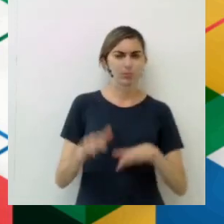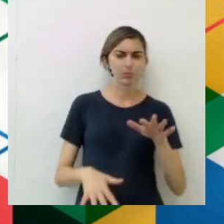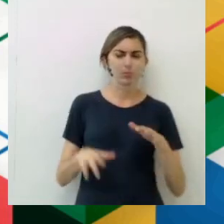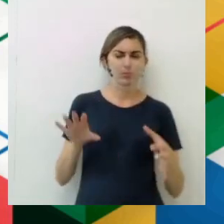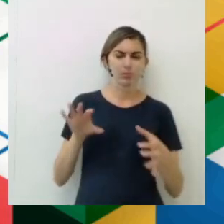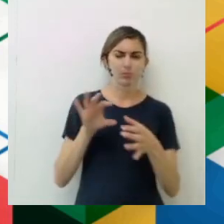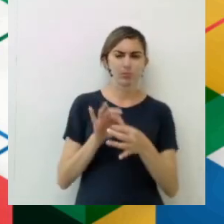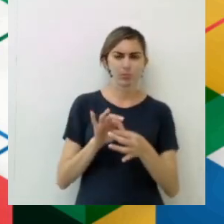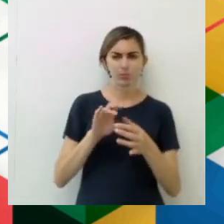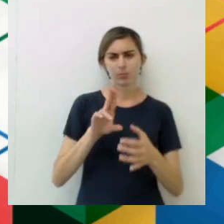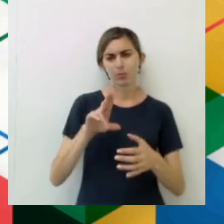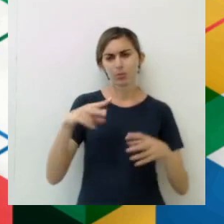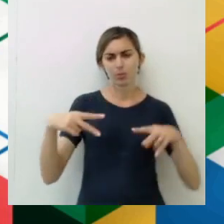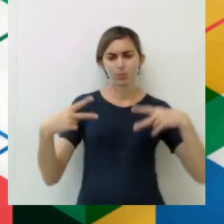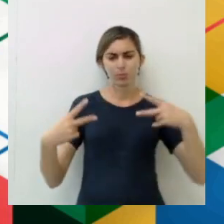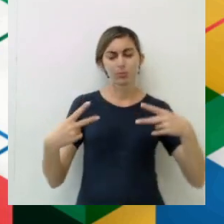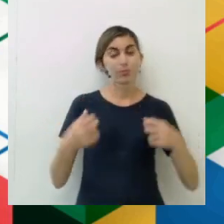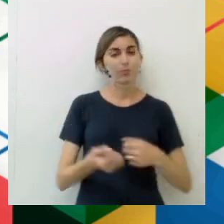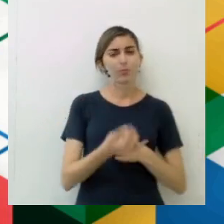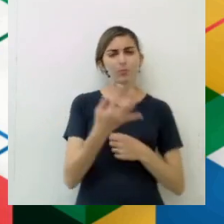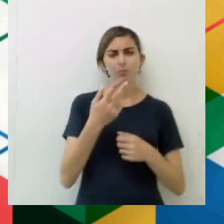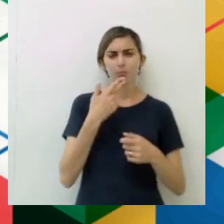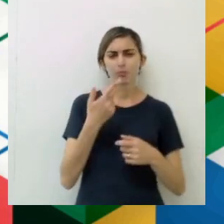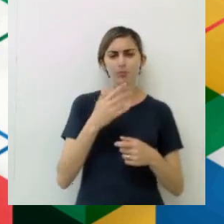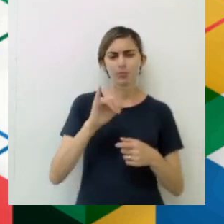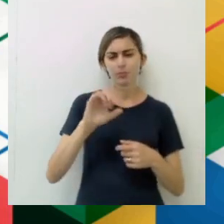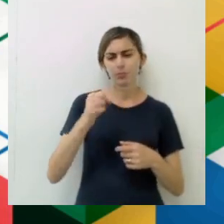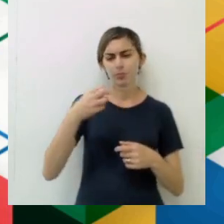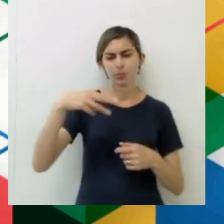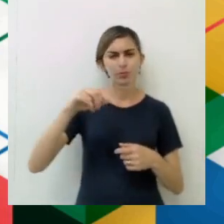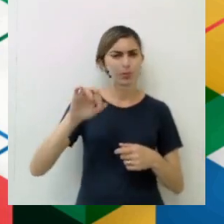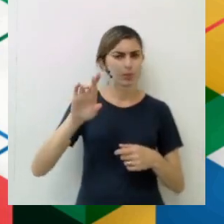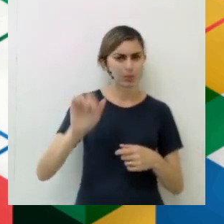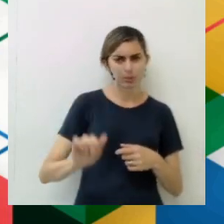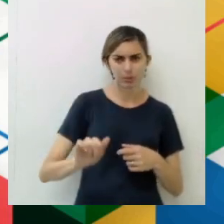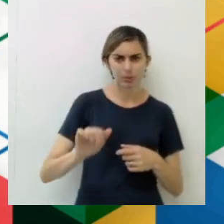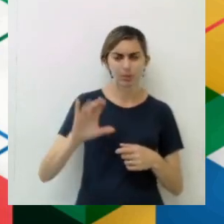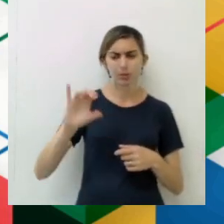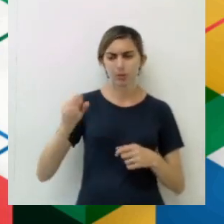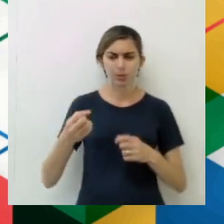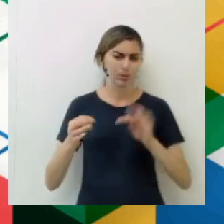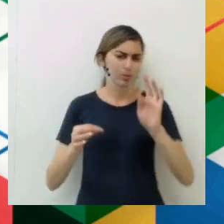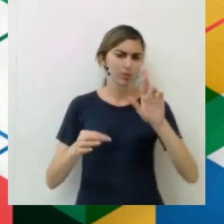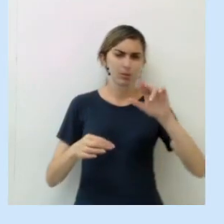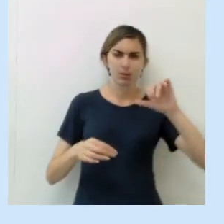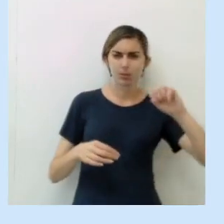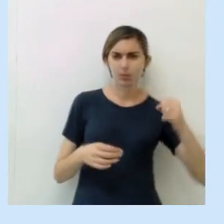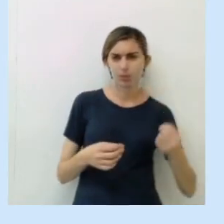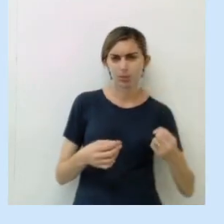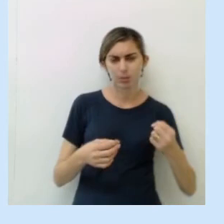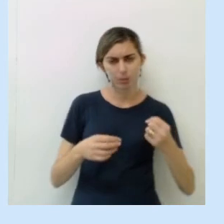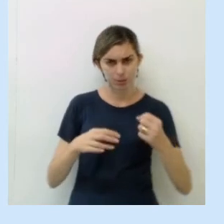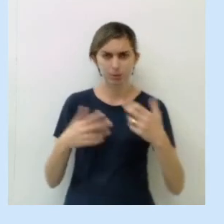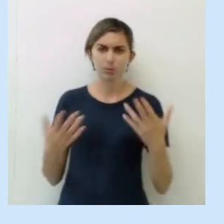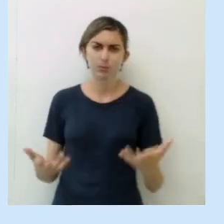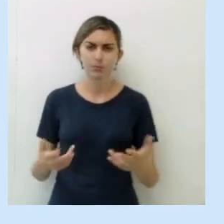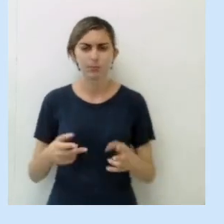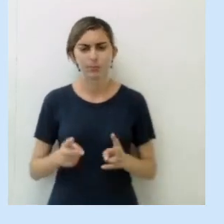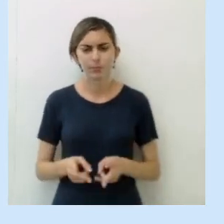a ligação dupla, não é isso? Quando a gente está falando de isomeria cis e trans, a gente tem que dizer se é cis ou é trans